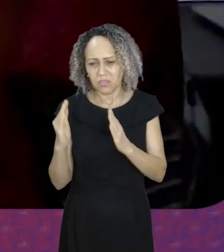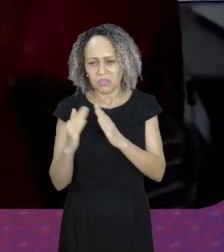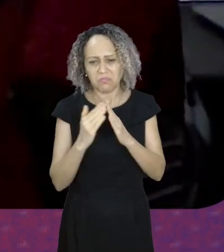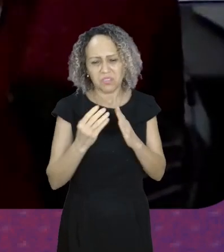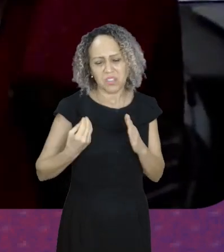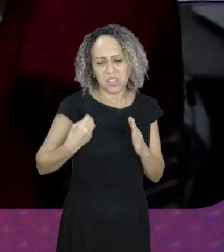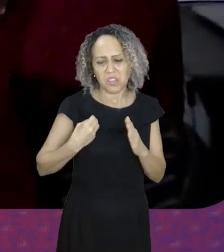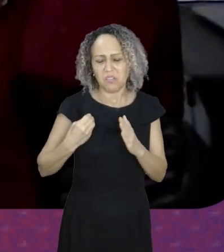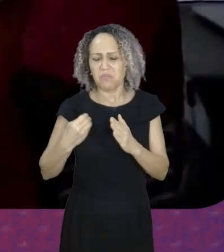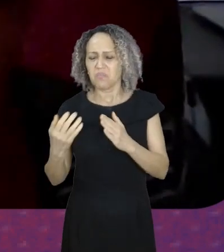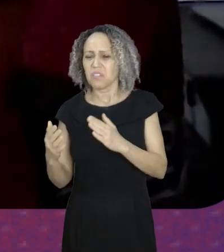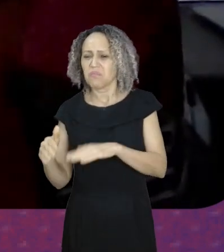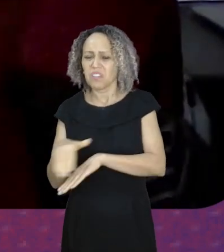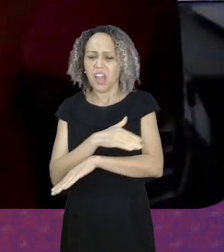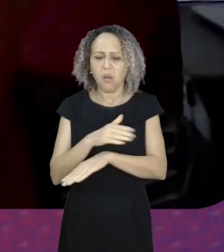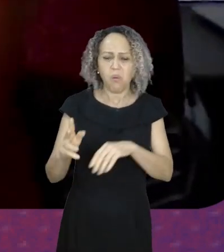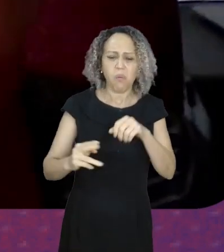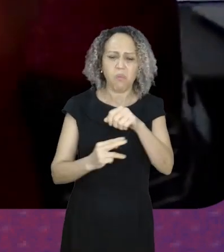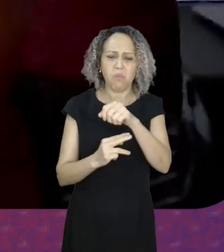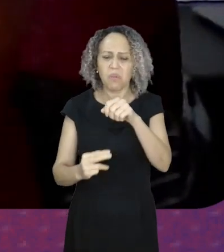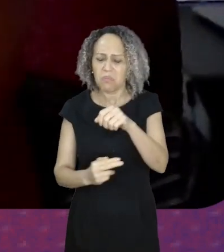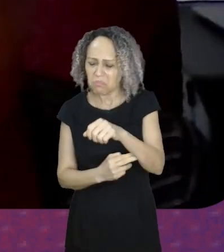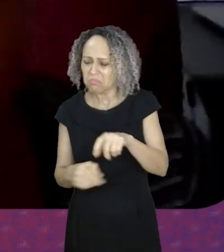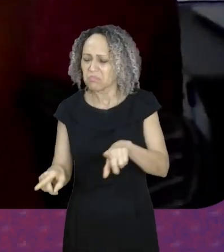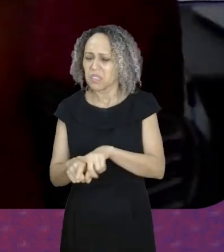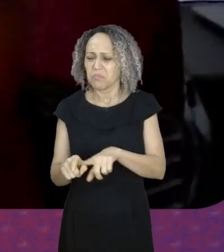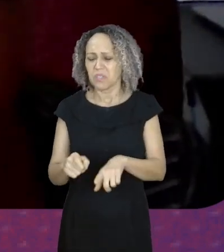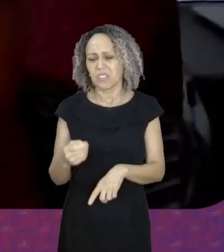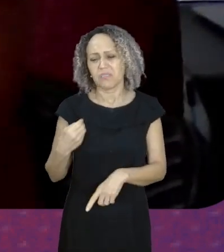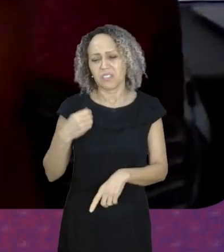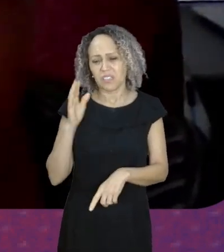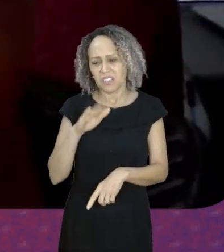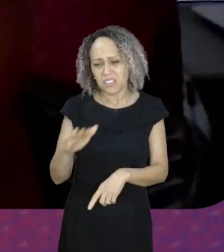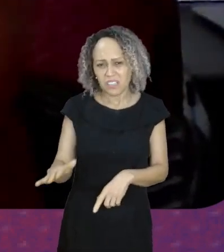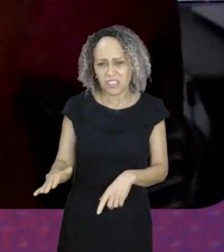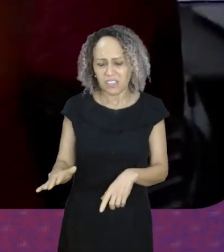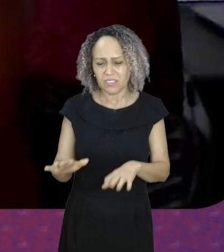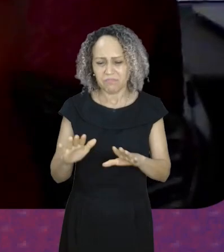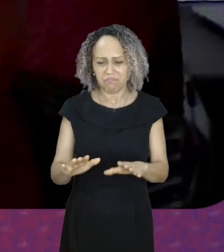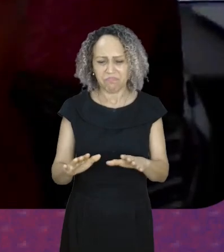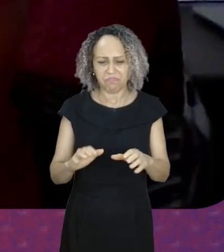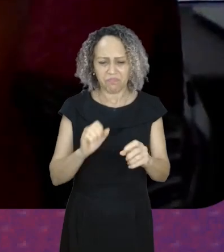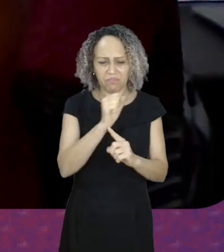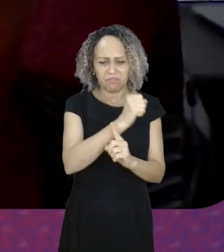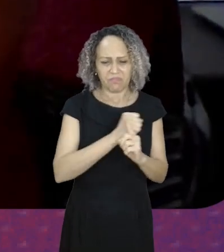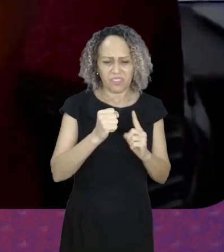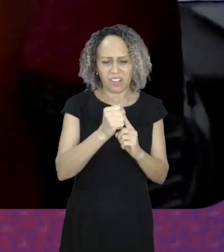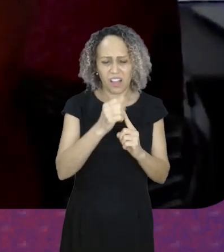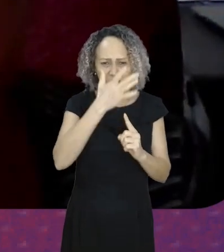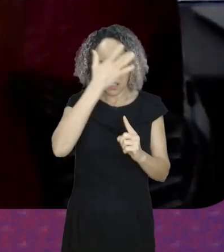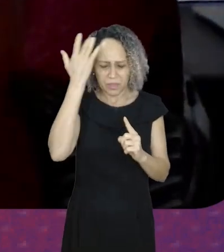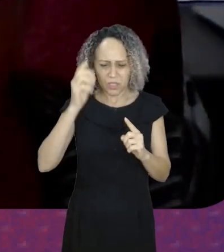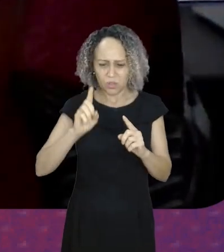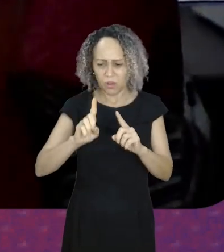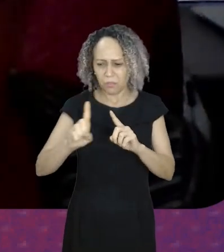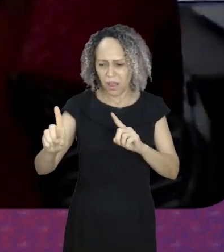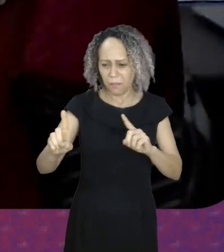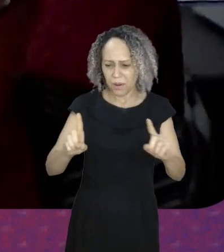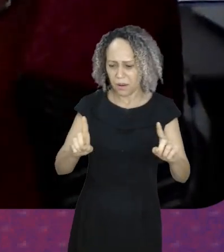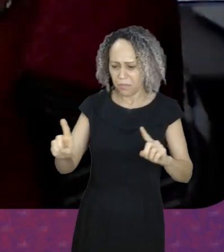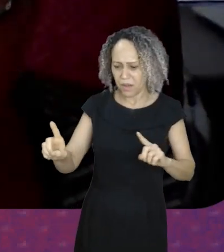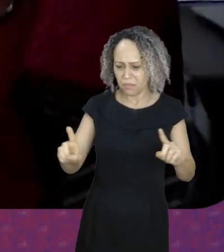rua, das crianças, o isolamento social tem trazido muitos